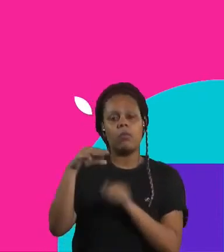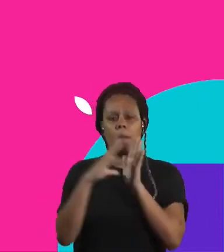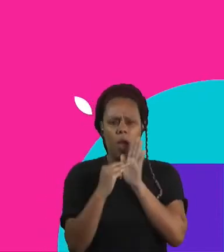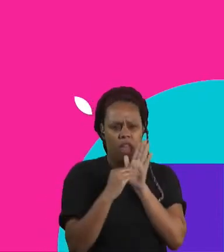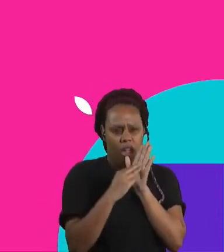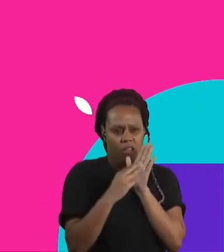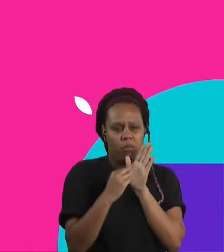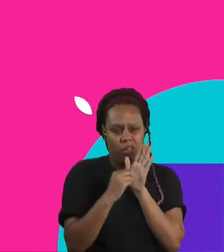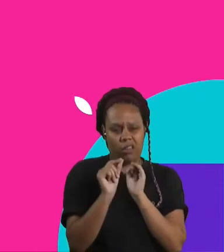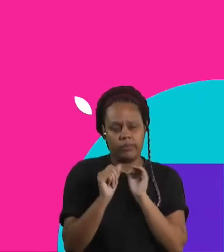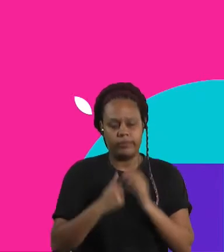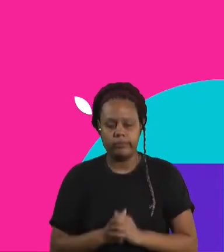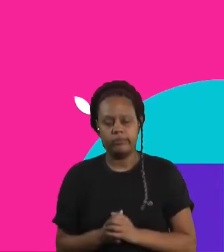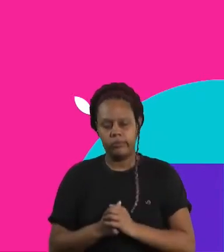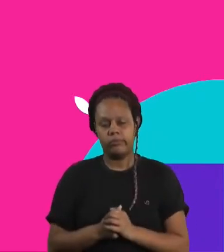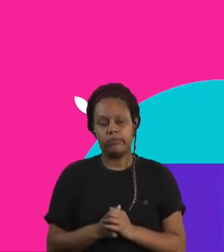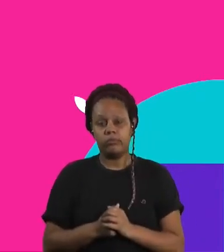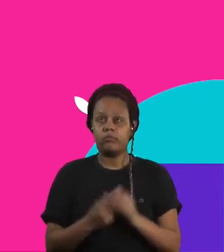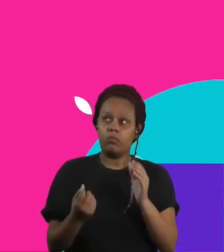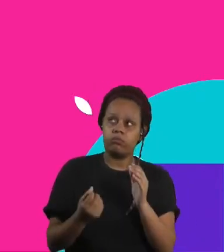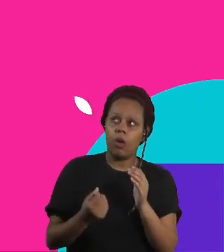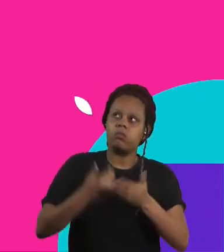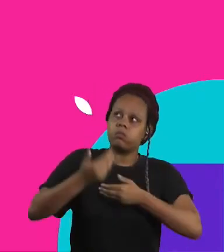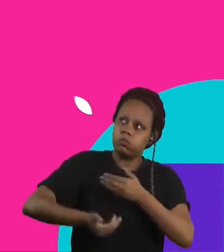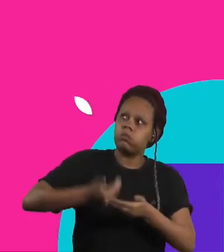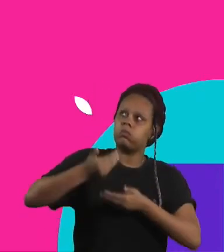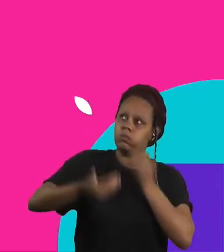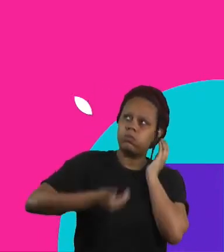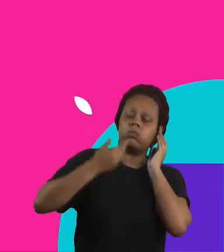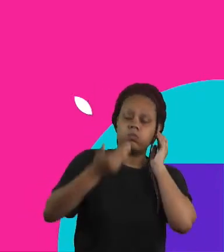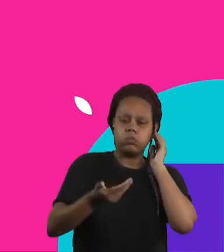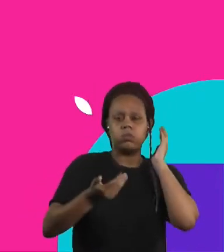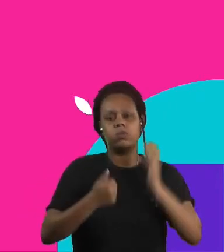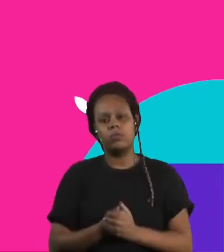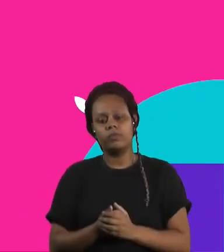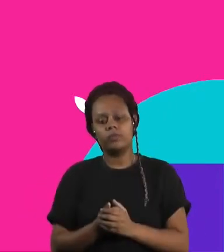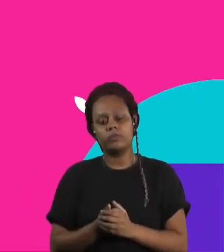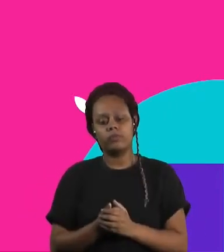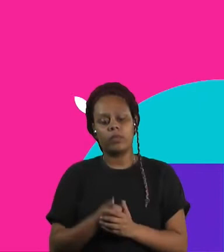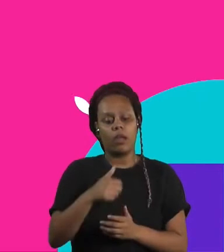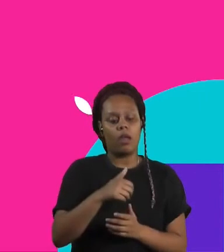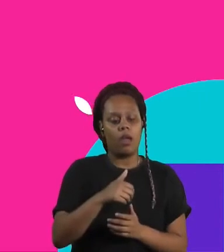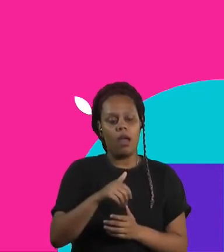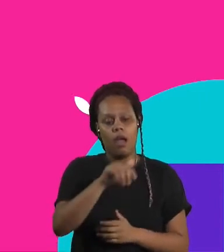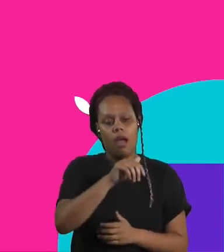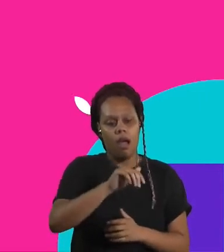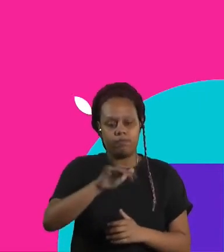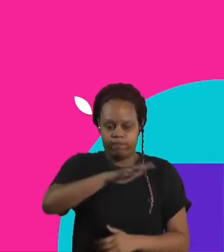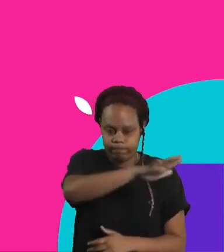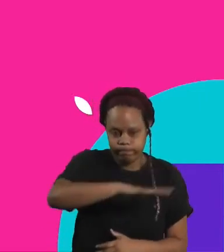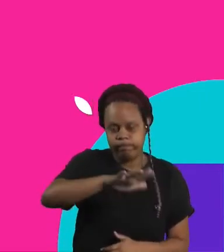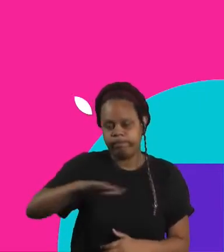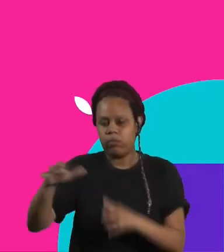né, o centro de cultura que a gente constrói e mantém em diversas localidades aí do Brasil, temos 6 centros